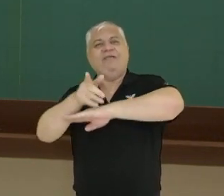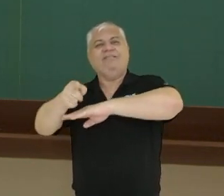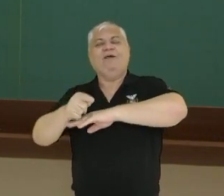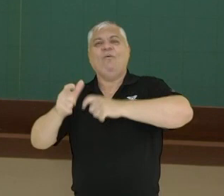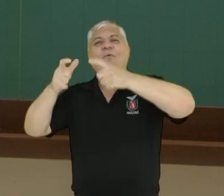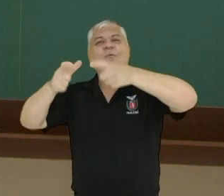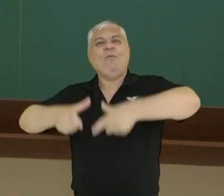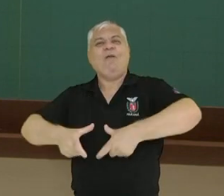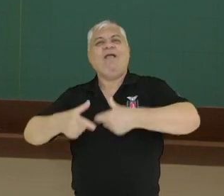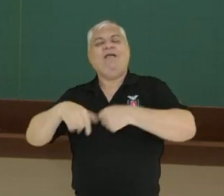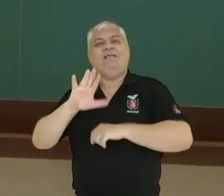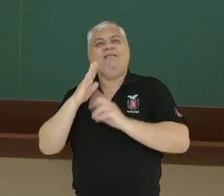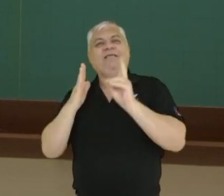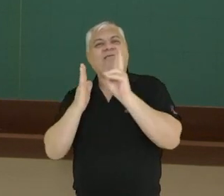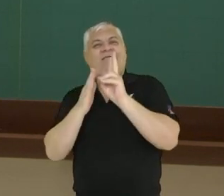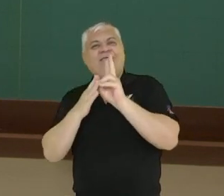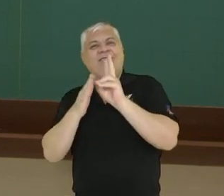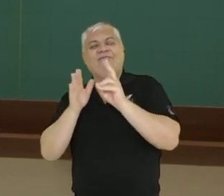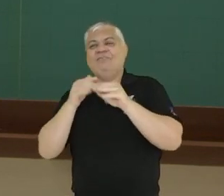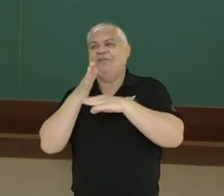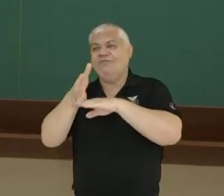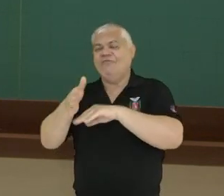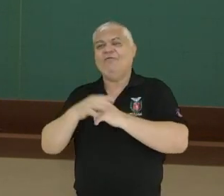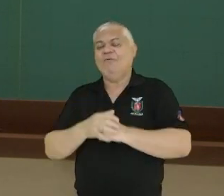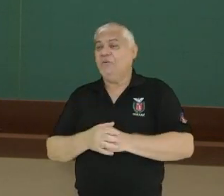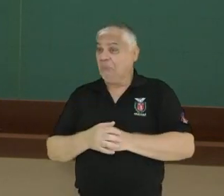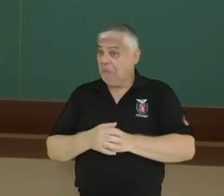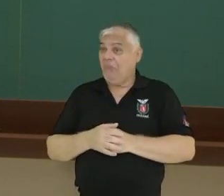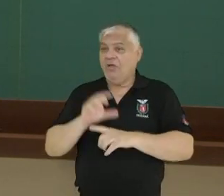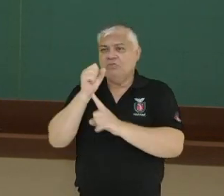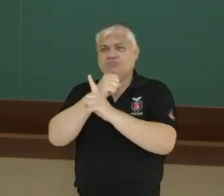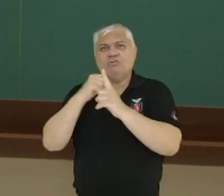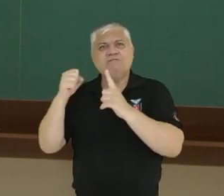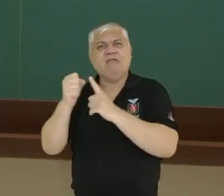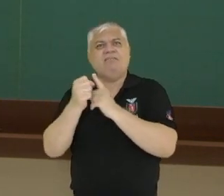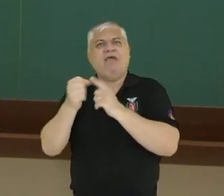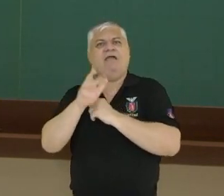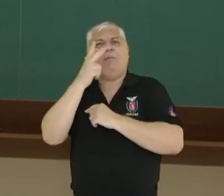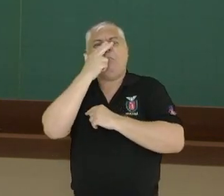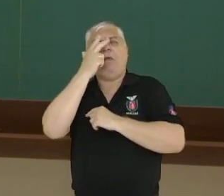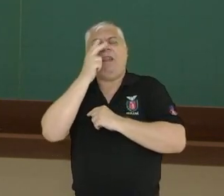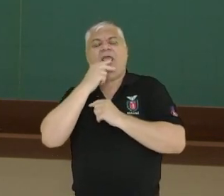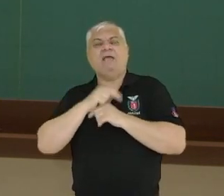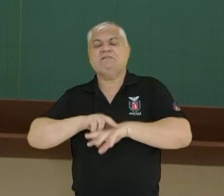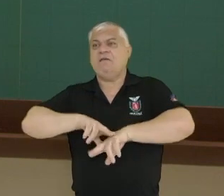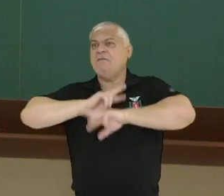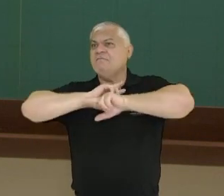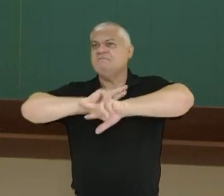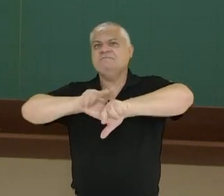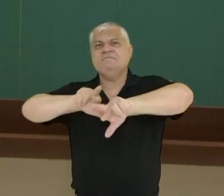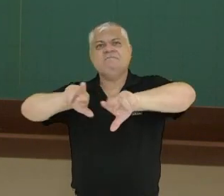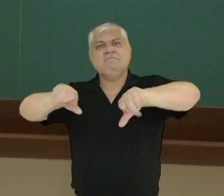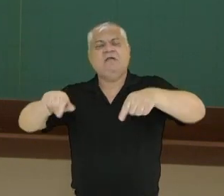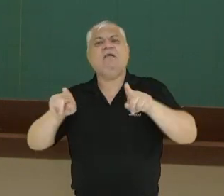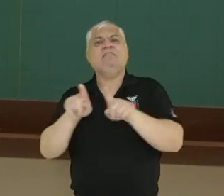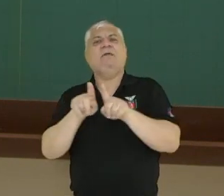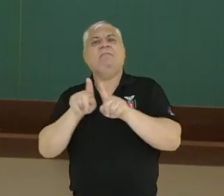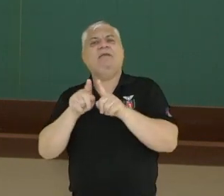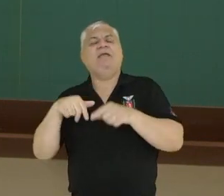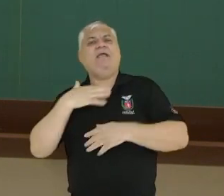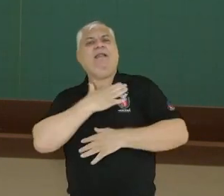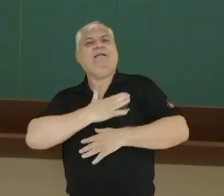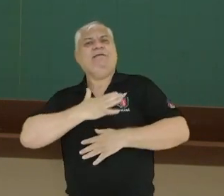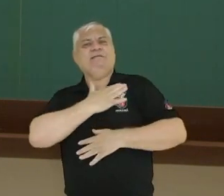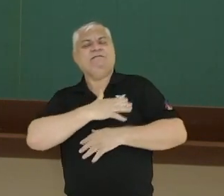da abundância ou do lazer. Bom, o que o Salins diz a respeito de como que o trabalho é